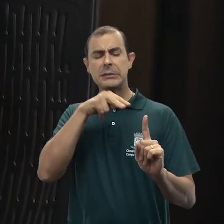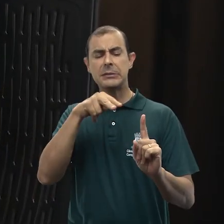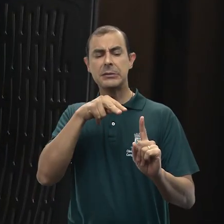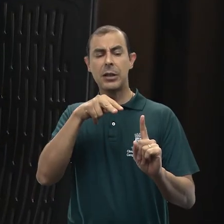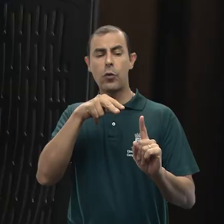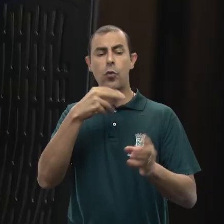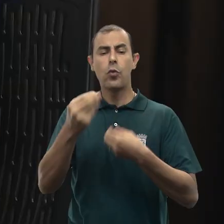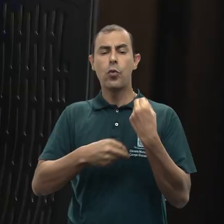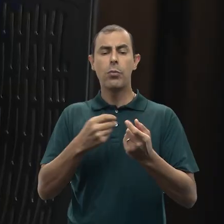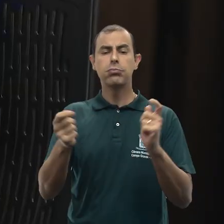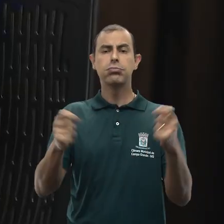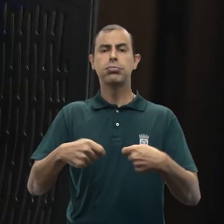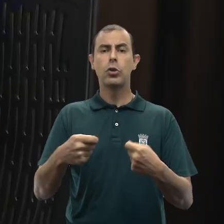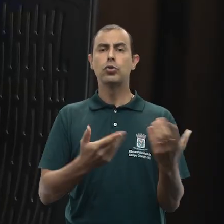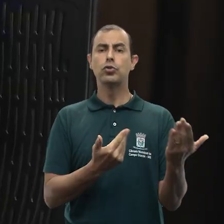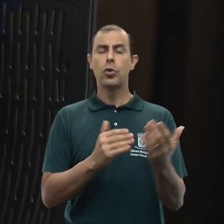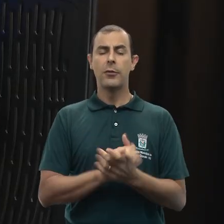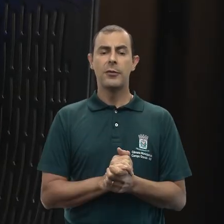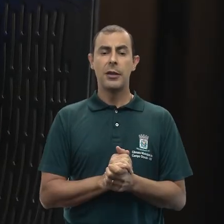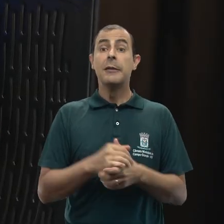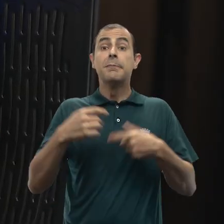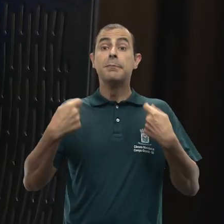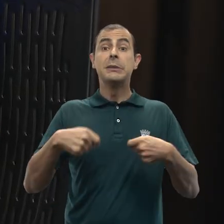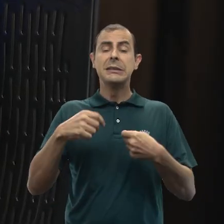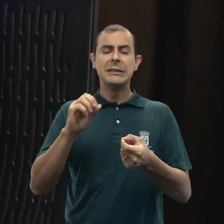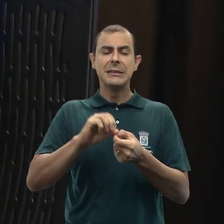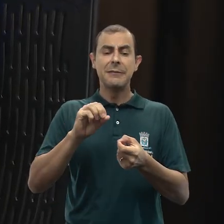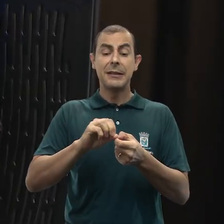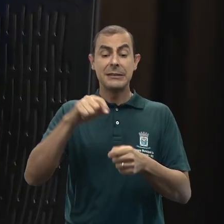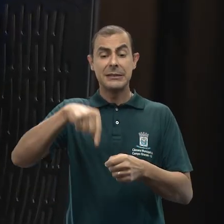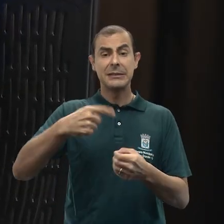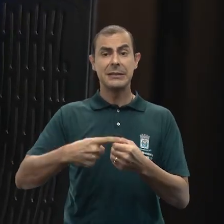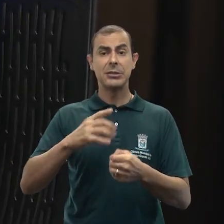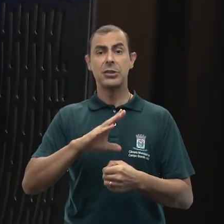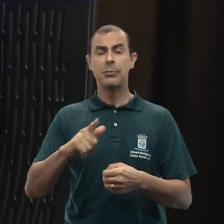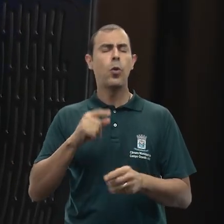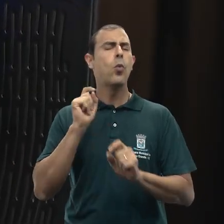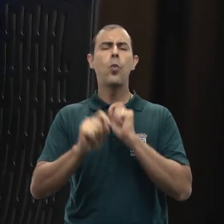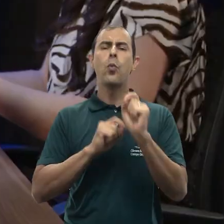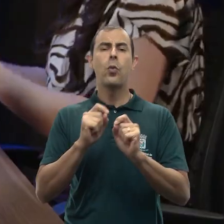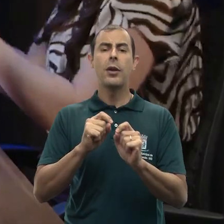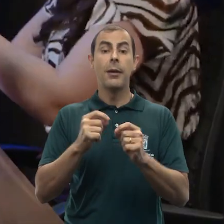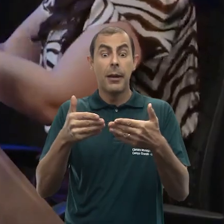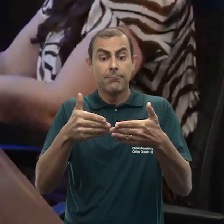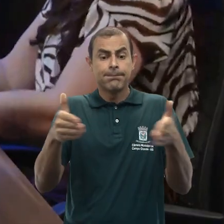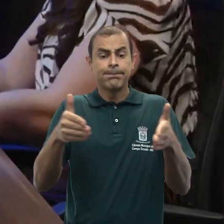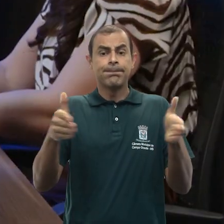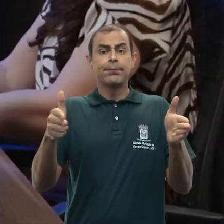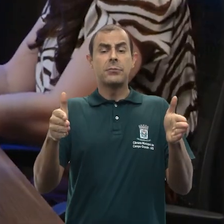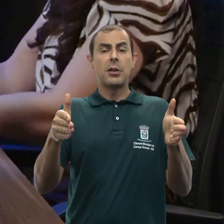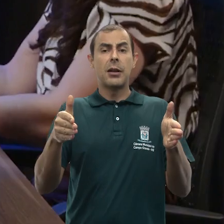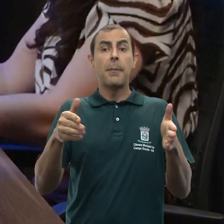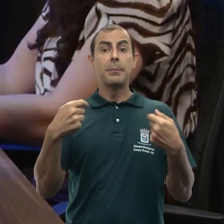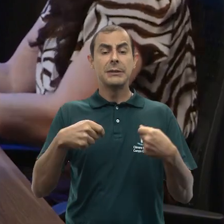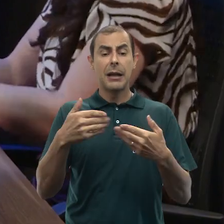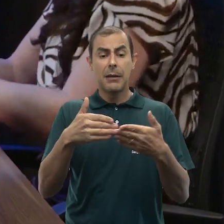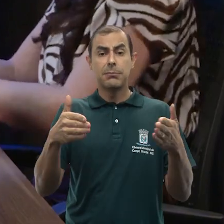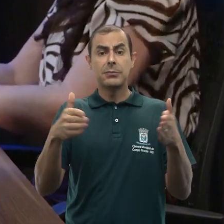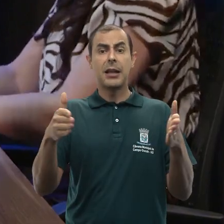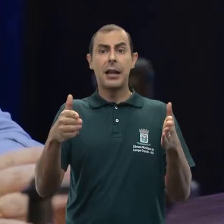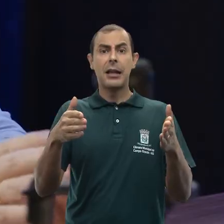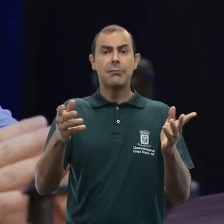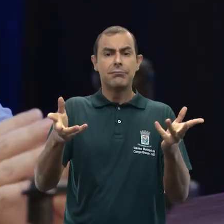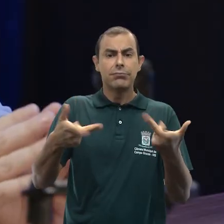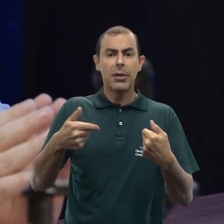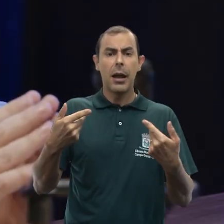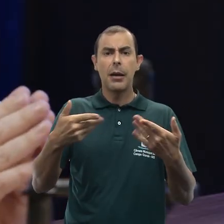né? O que que precisa ser feito no nosso município para ampliar esse acesso, para ampliar essa capacitação e oportunidade?